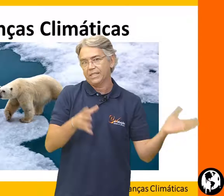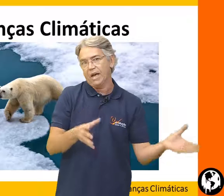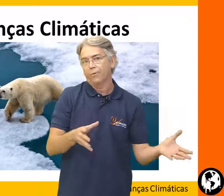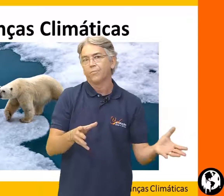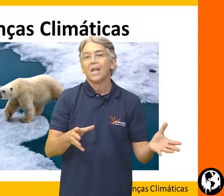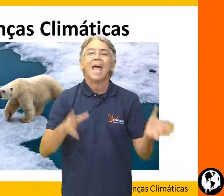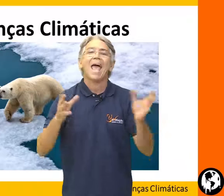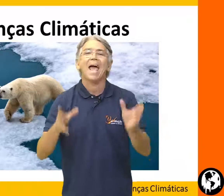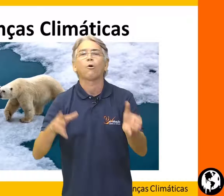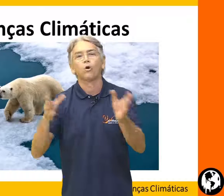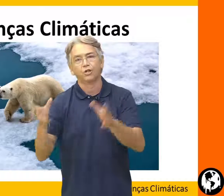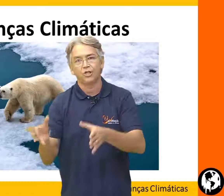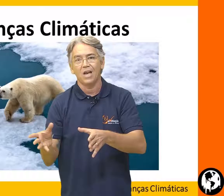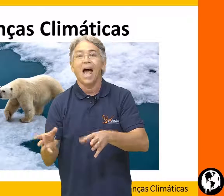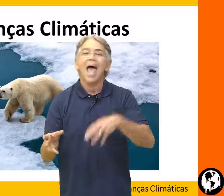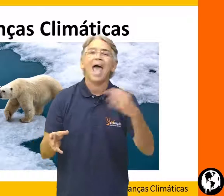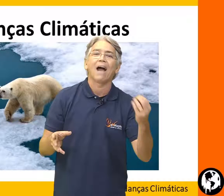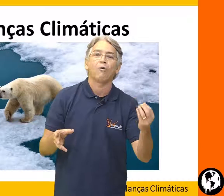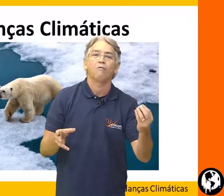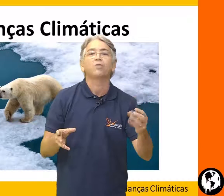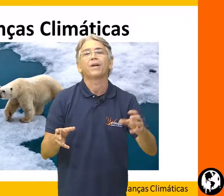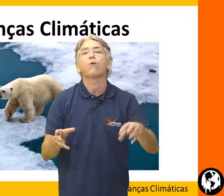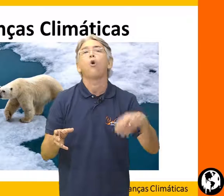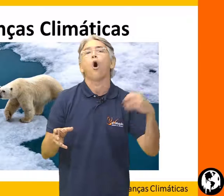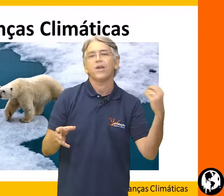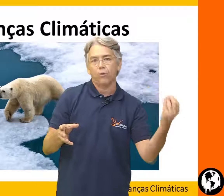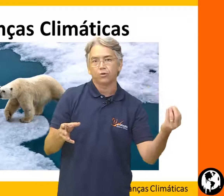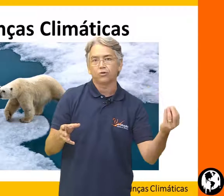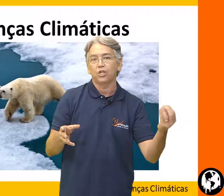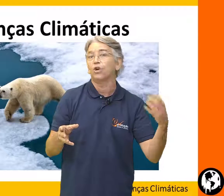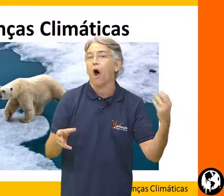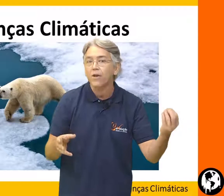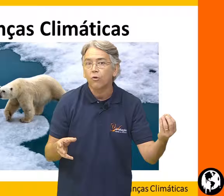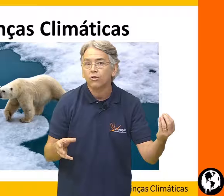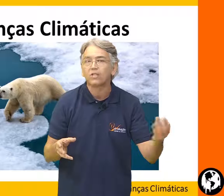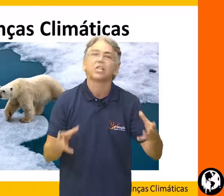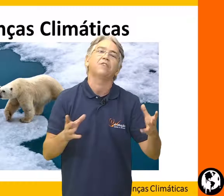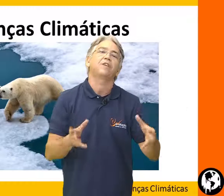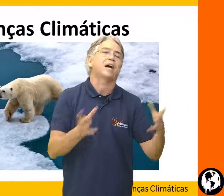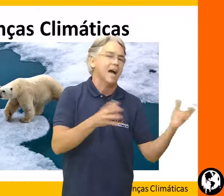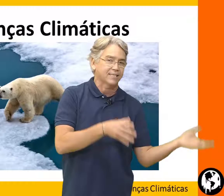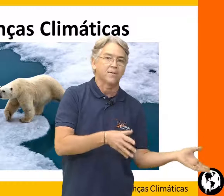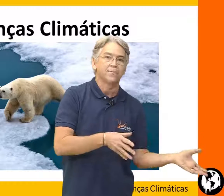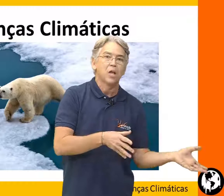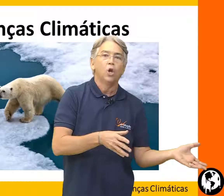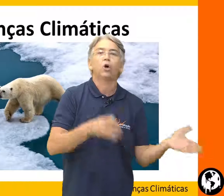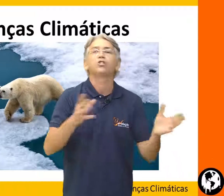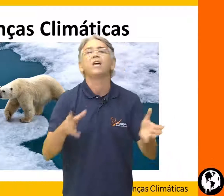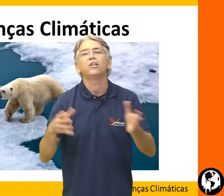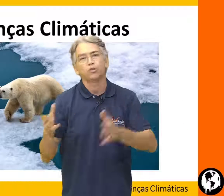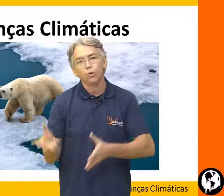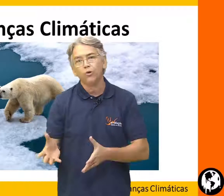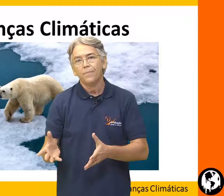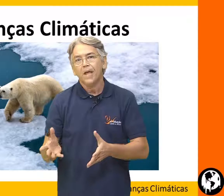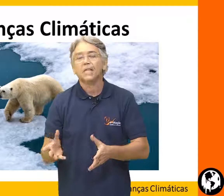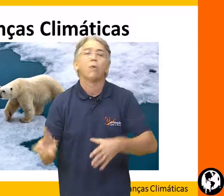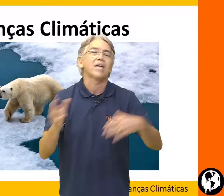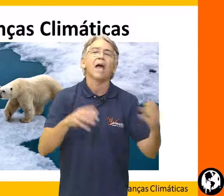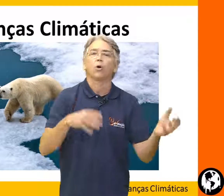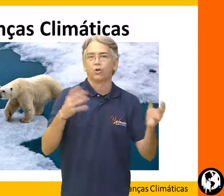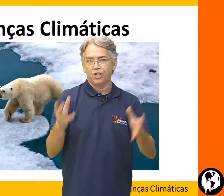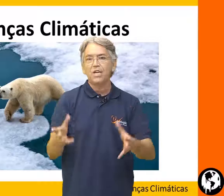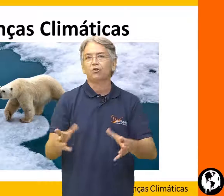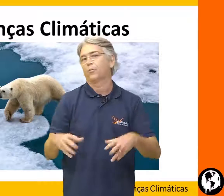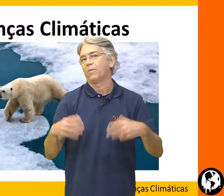Por exemplo, ecologia. Eco vem do grego oikos, e oikos significa casa. Logia é estudo. Então,